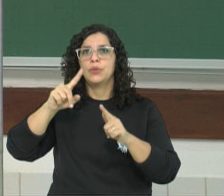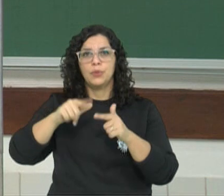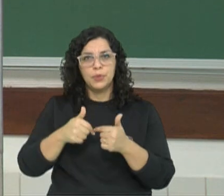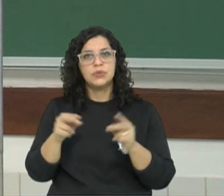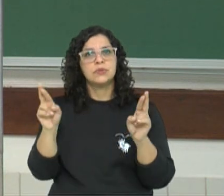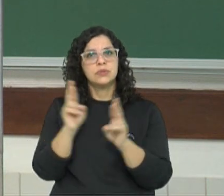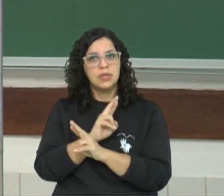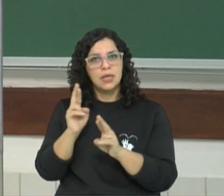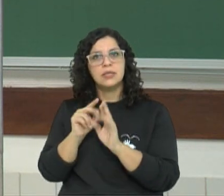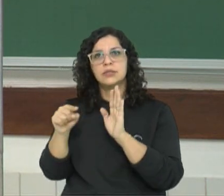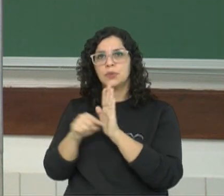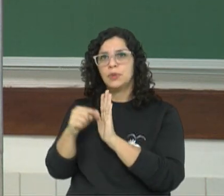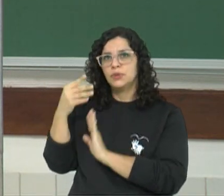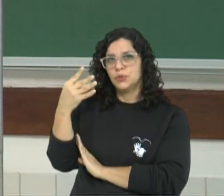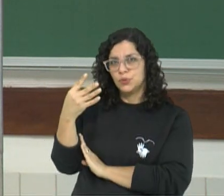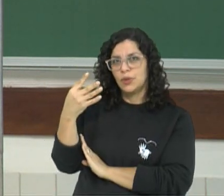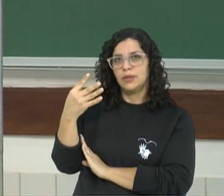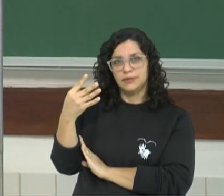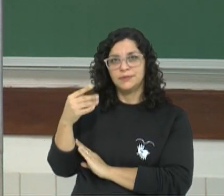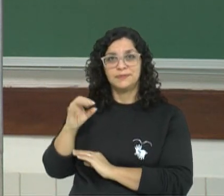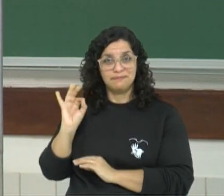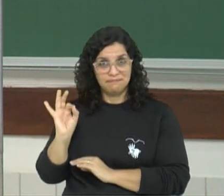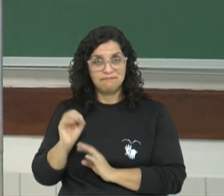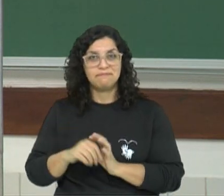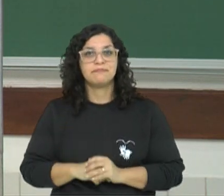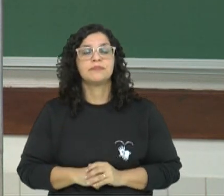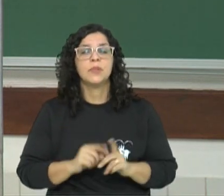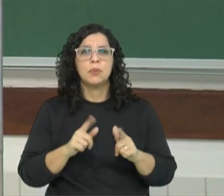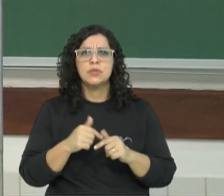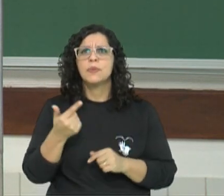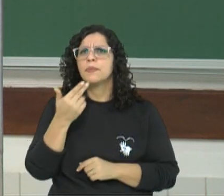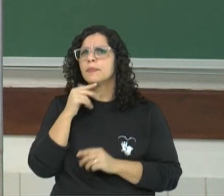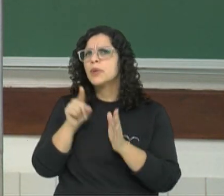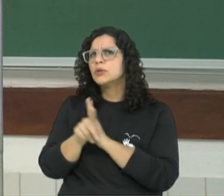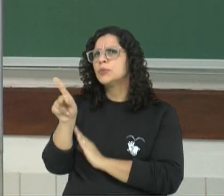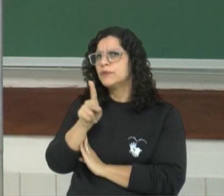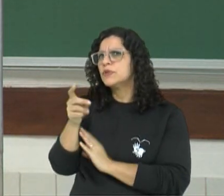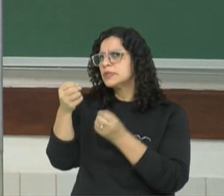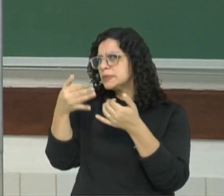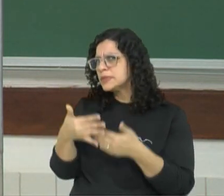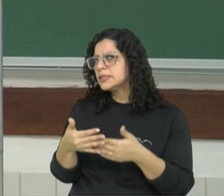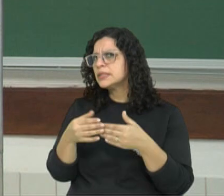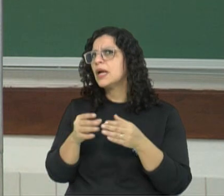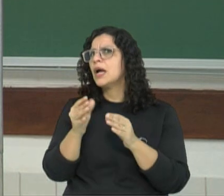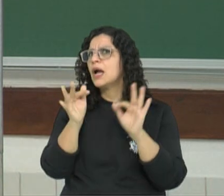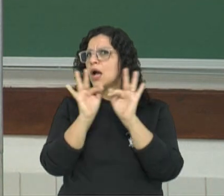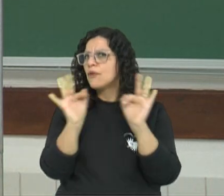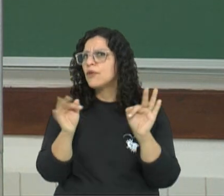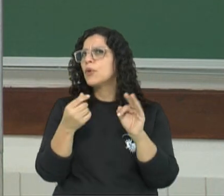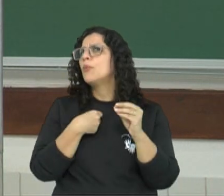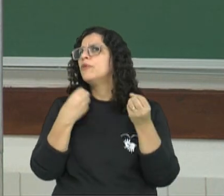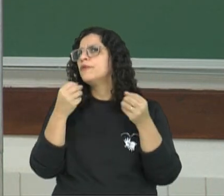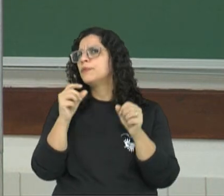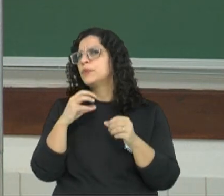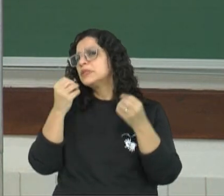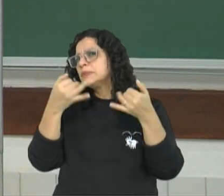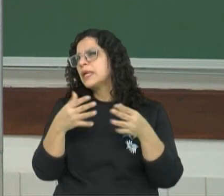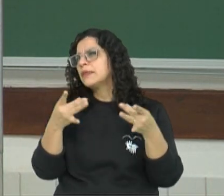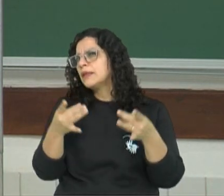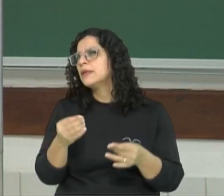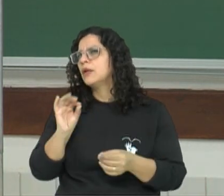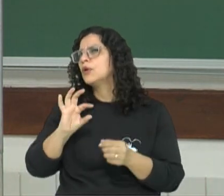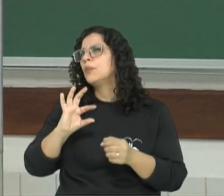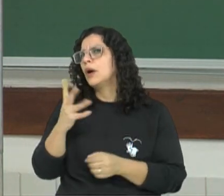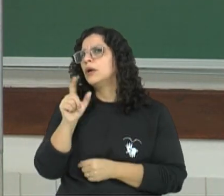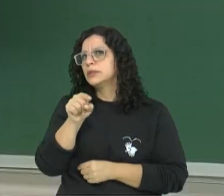essa relaçãozinha bastante importante, por isso fica 10 a menos 4, certo? Peço para o teu professor aí demonstrar essa parte para vocês, certo?